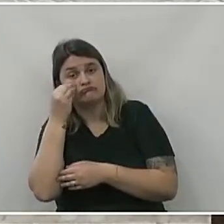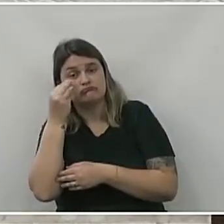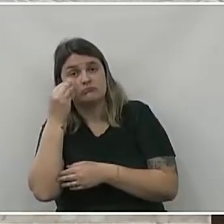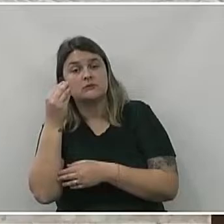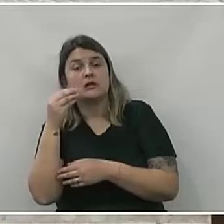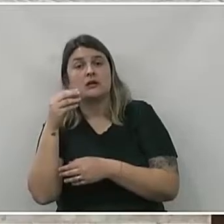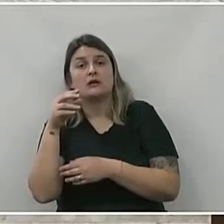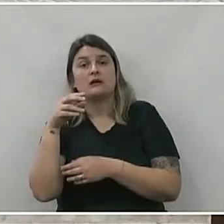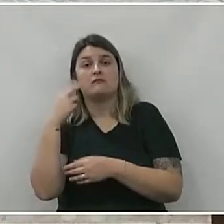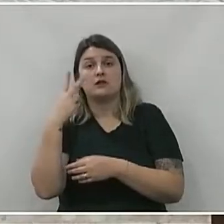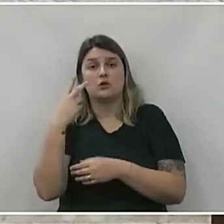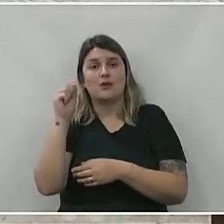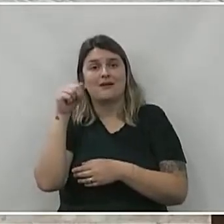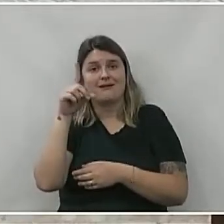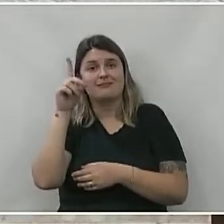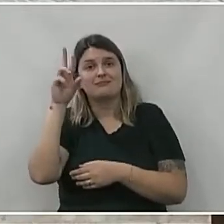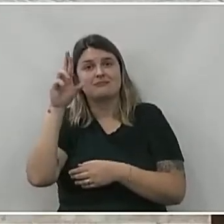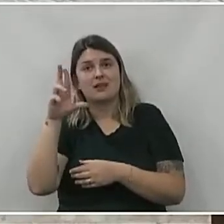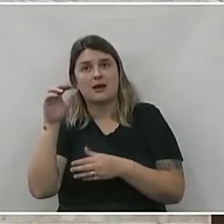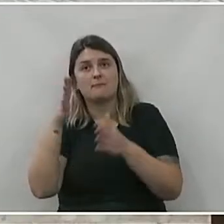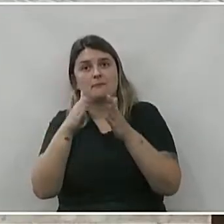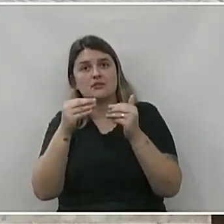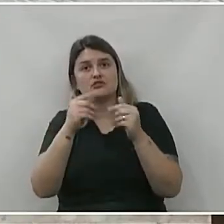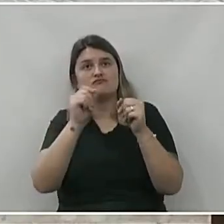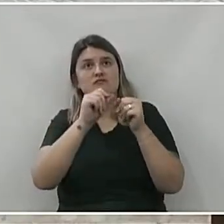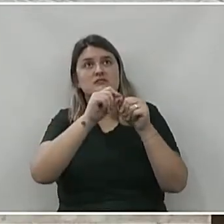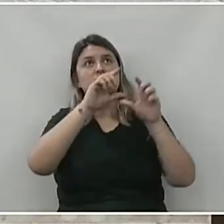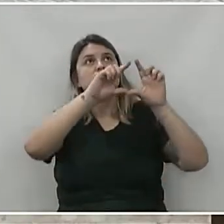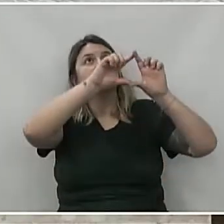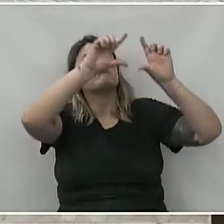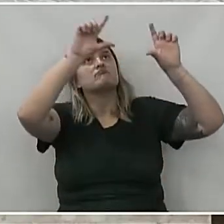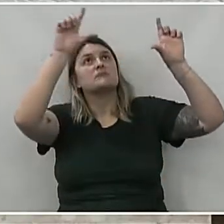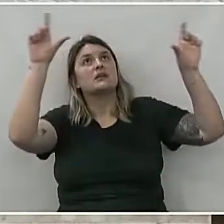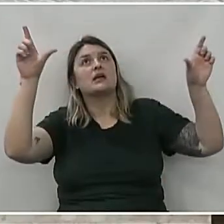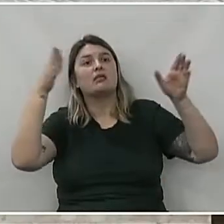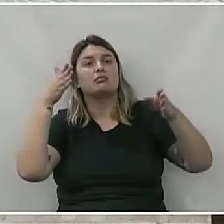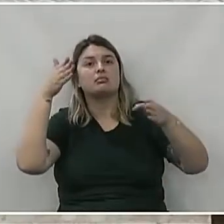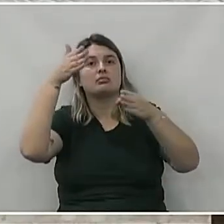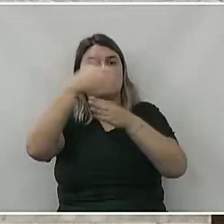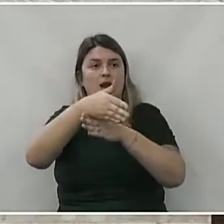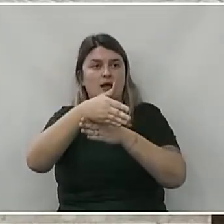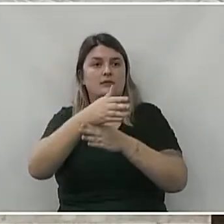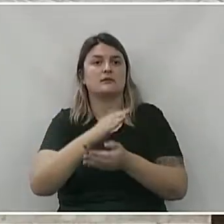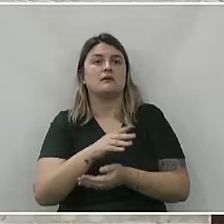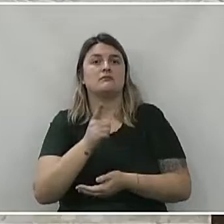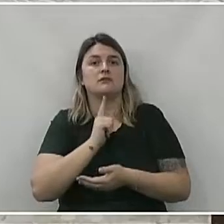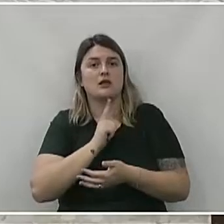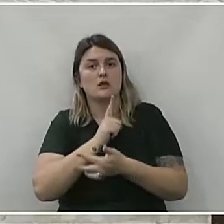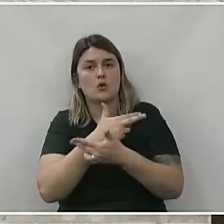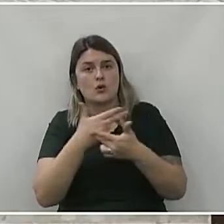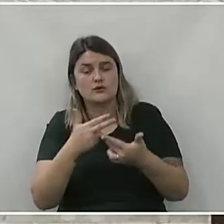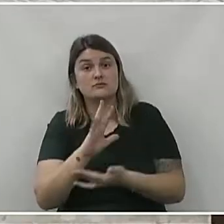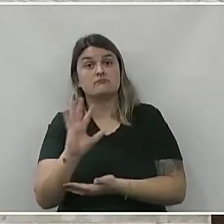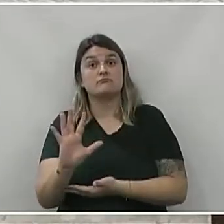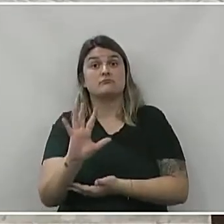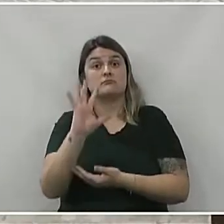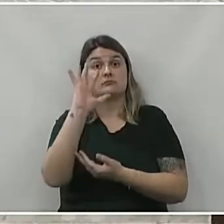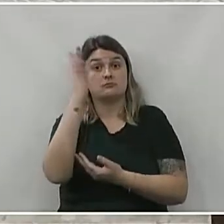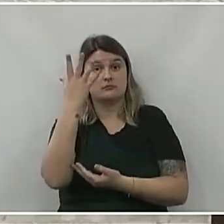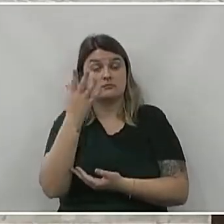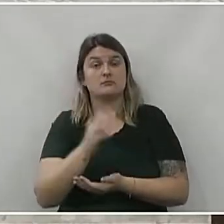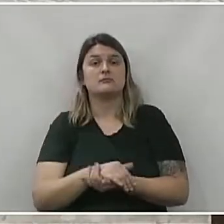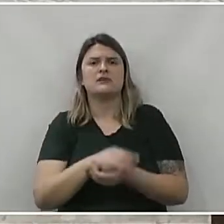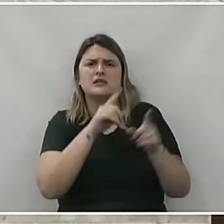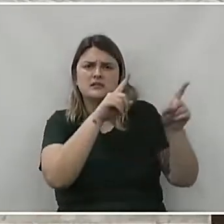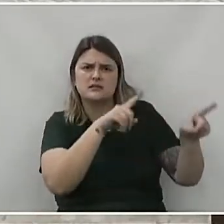André também ali estava trabalhando a respeito disso aí, que já está sendo uma realidade, e